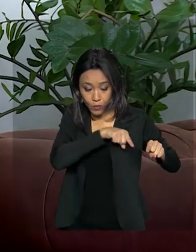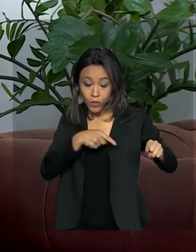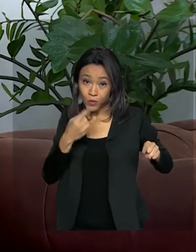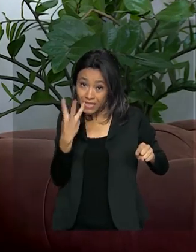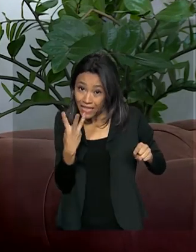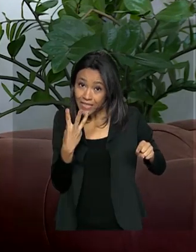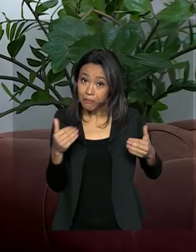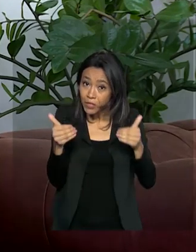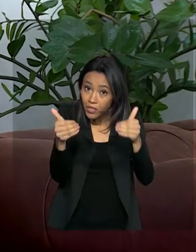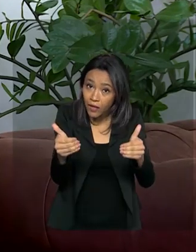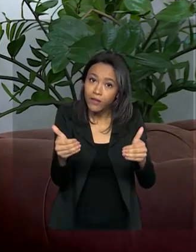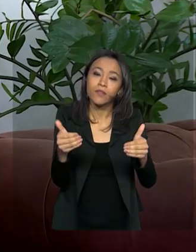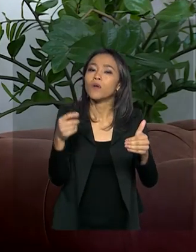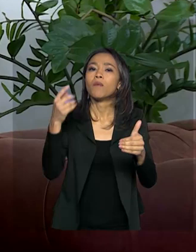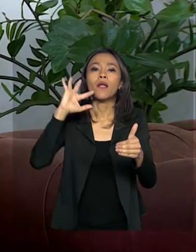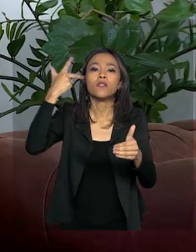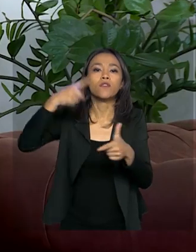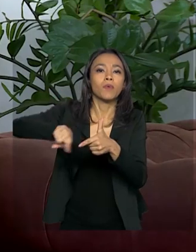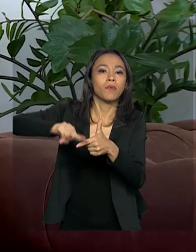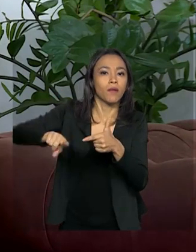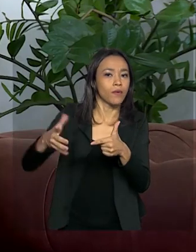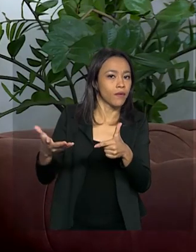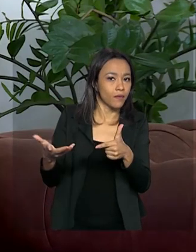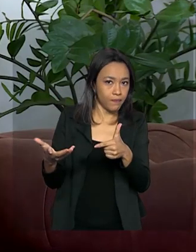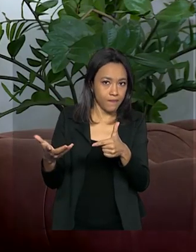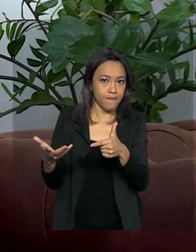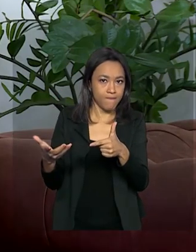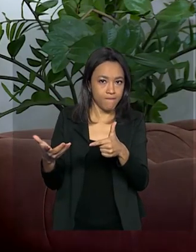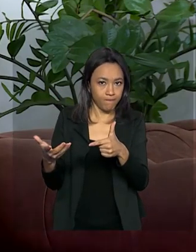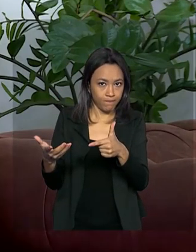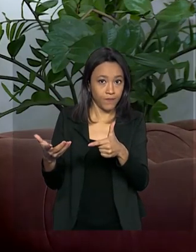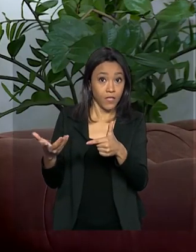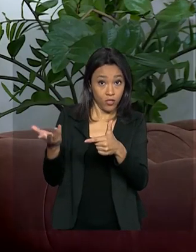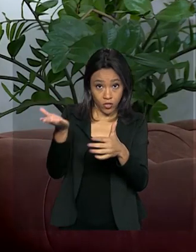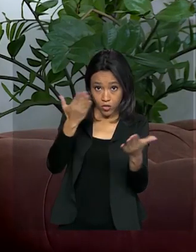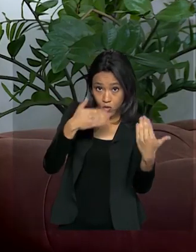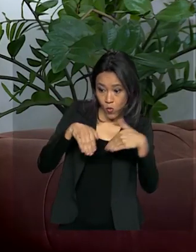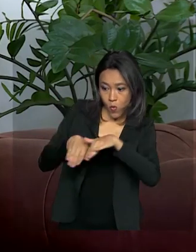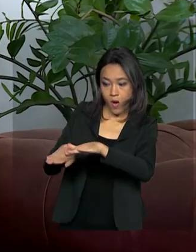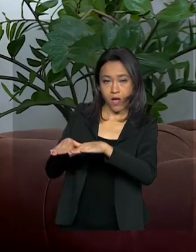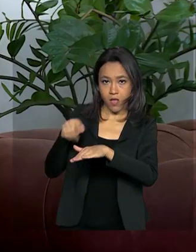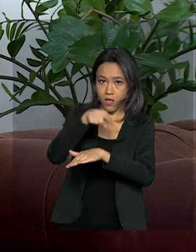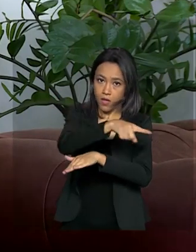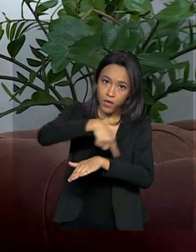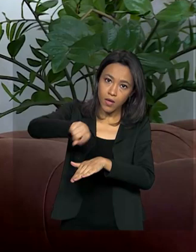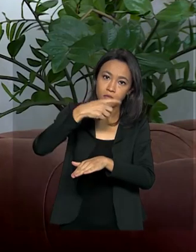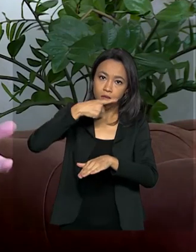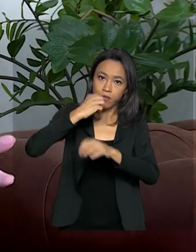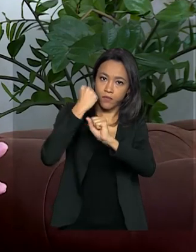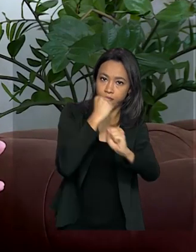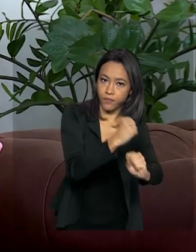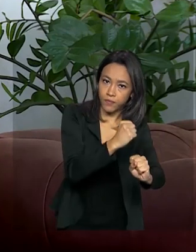três ministérios para resolver o problema é da de estocar esse produto né de